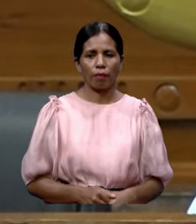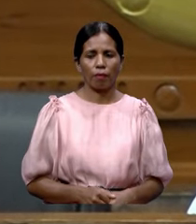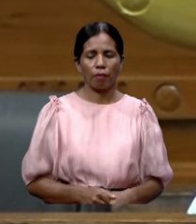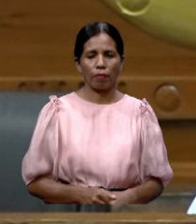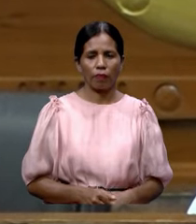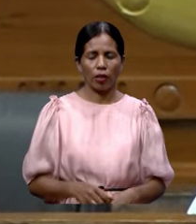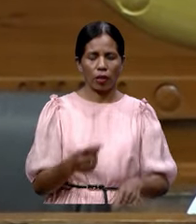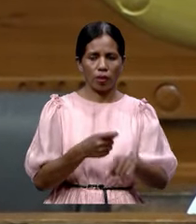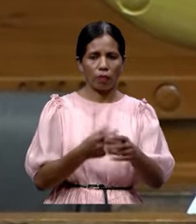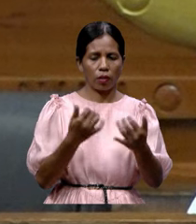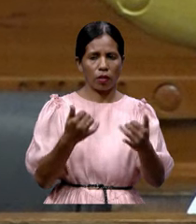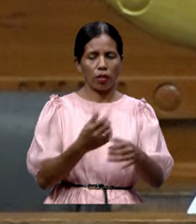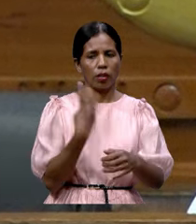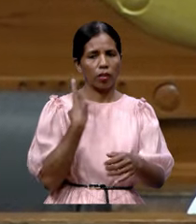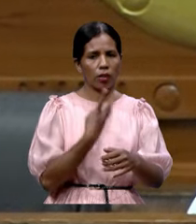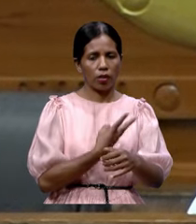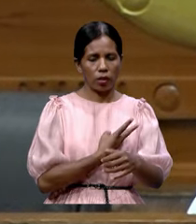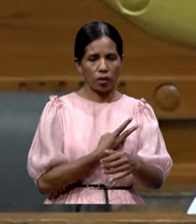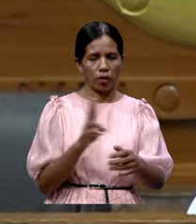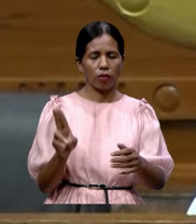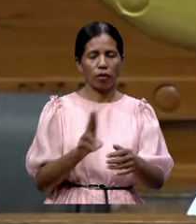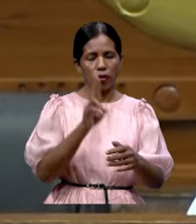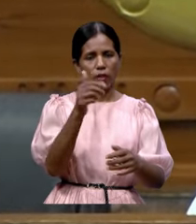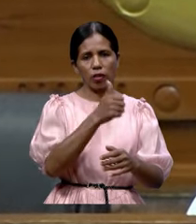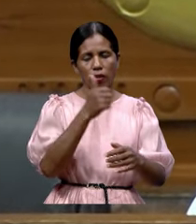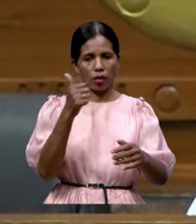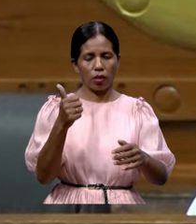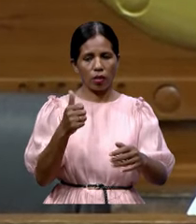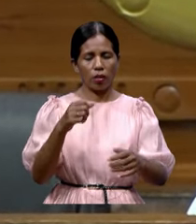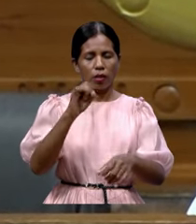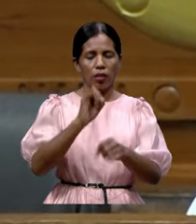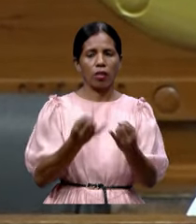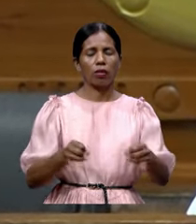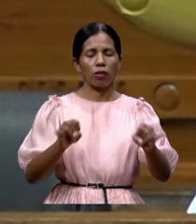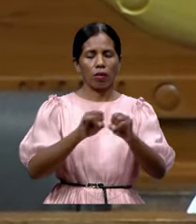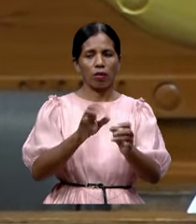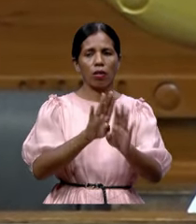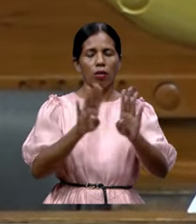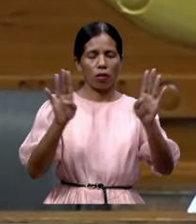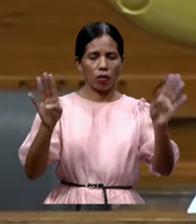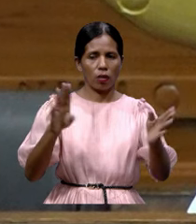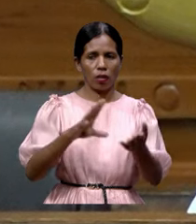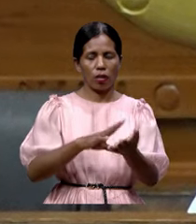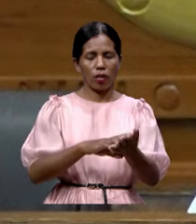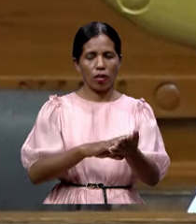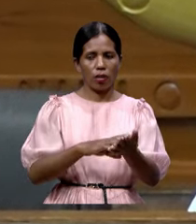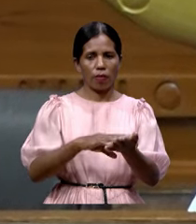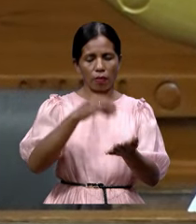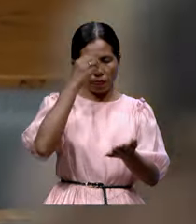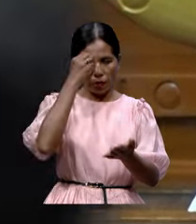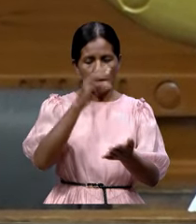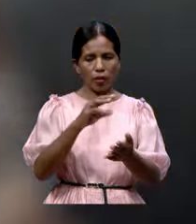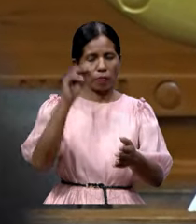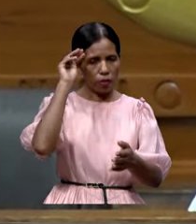E a situação valo da Roma tinha universidade Sira que instituto Sira Loque curso quando o ministério halo